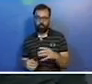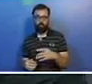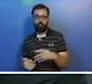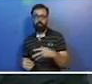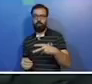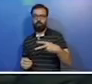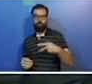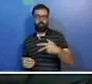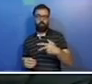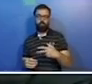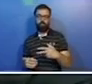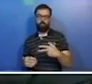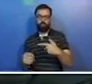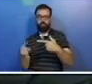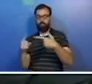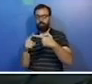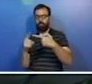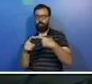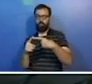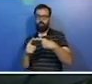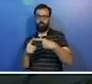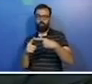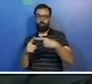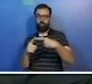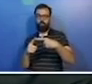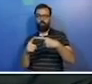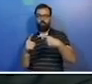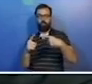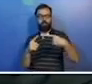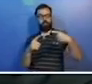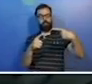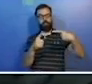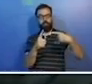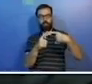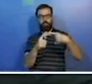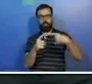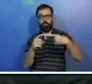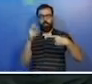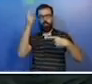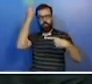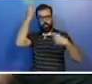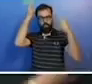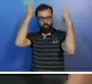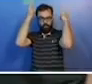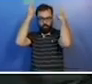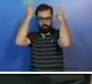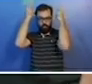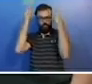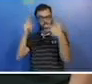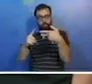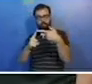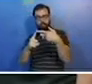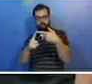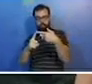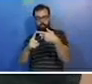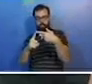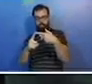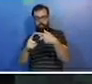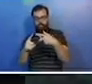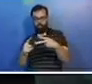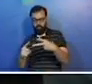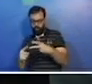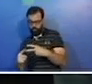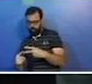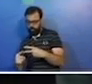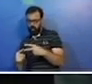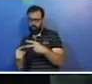coelho e eu tenho o rato. Os dois se alimentam do pasto. Mas a partir do herbívoro, nós